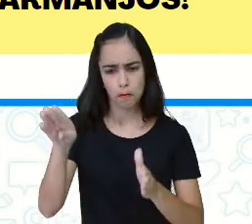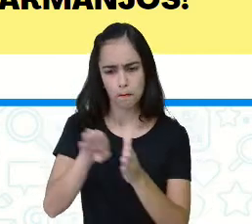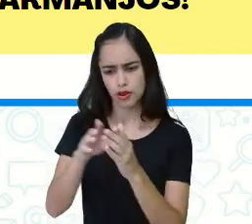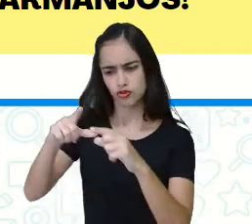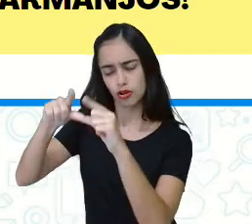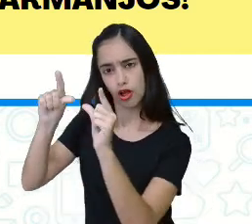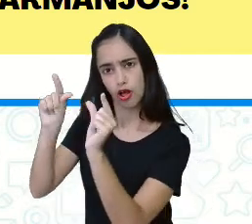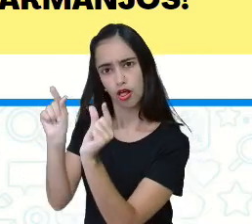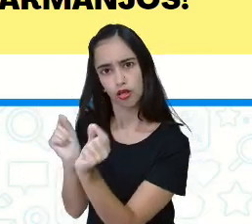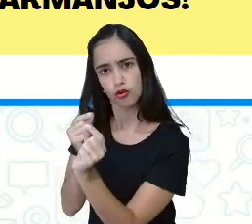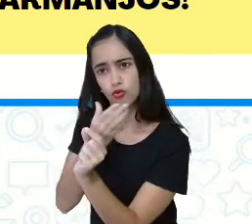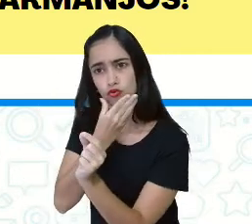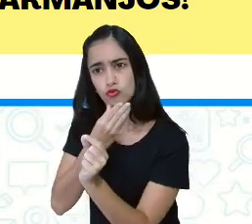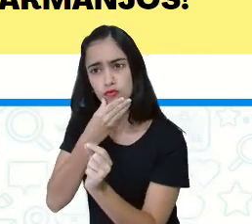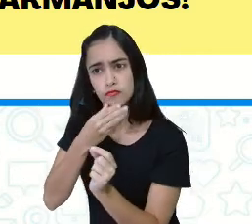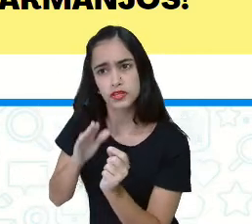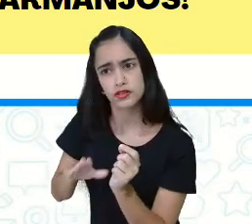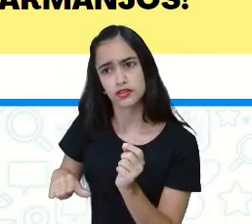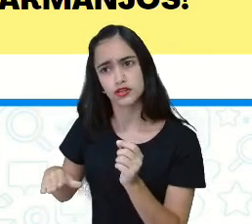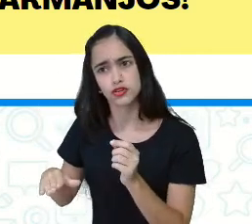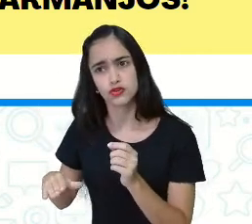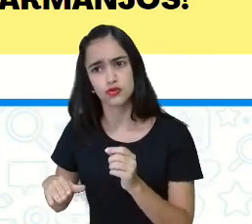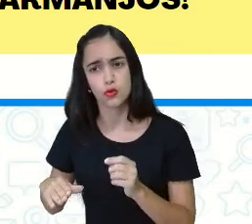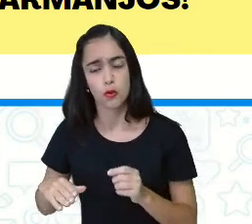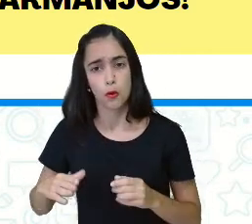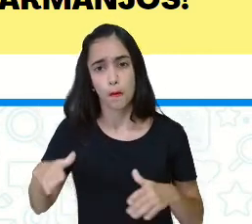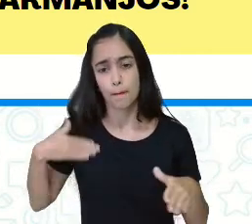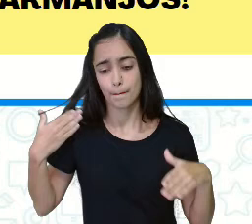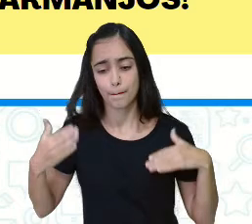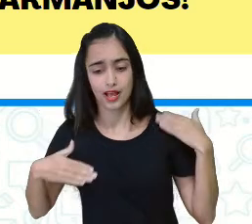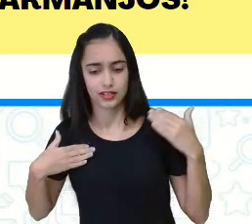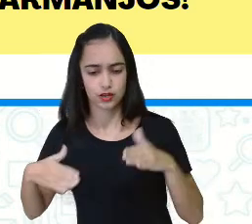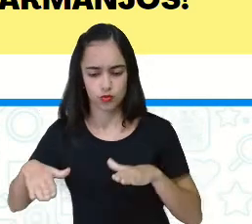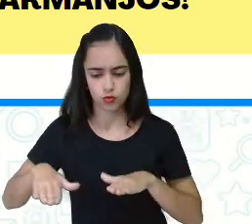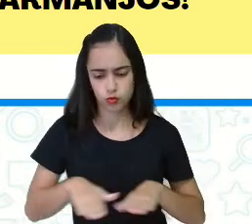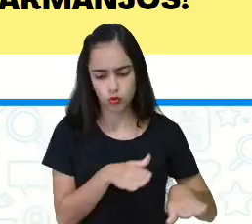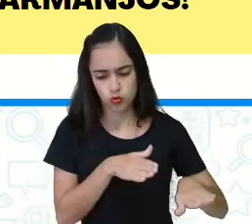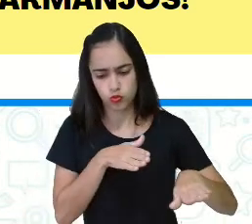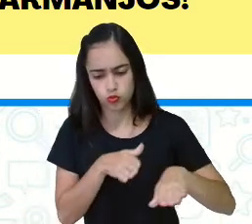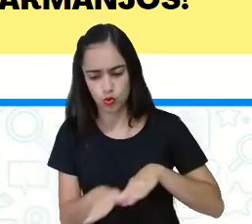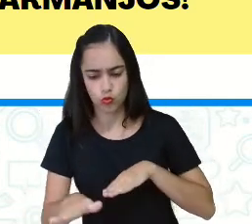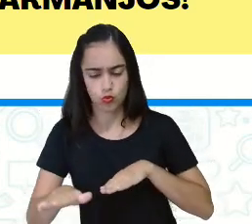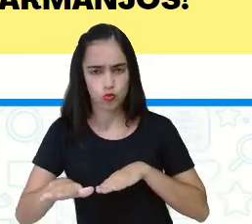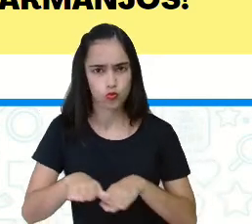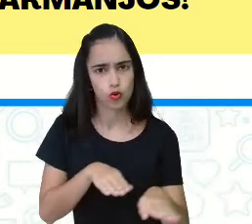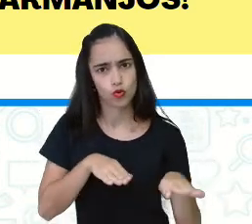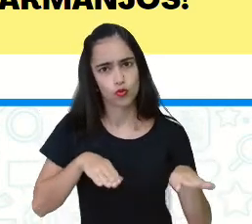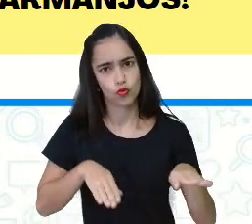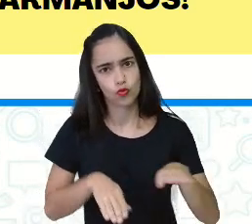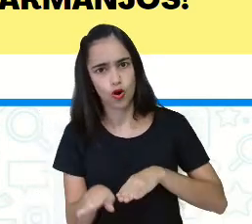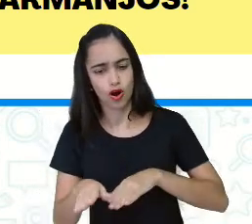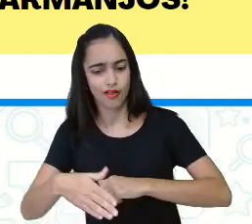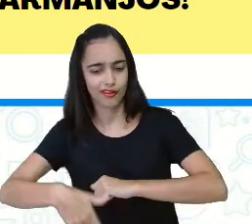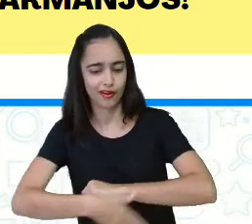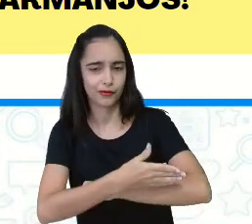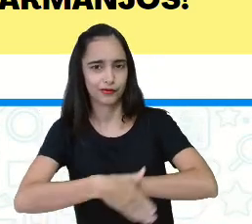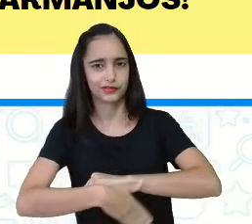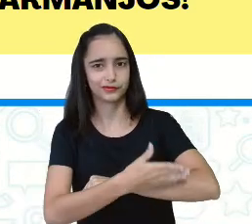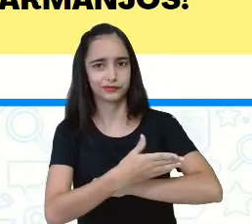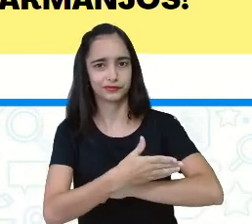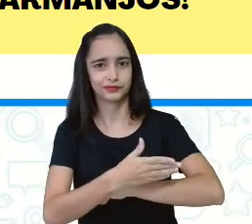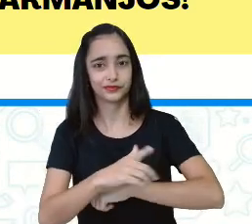meninos deslizam de patinete pelas calçadas da rua. Tenho aí